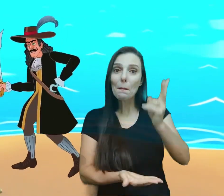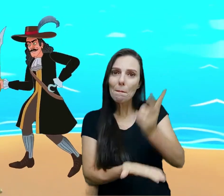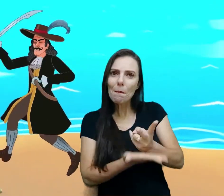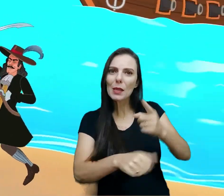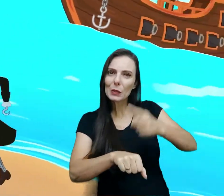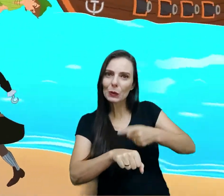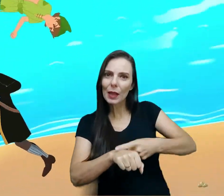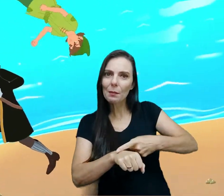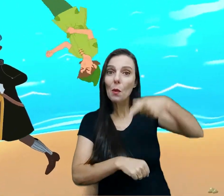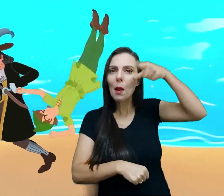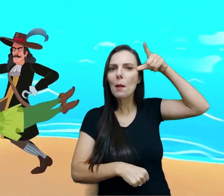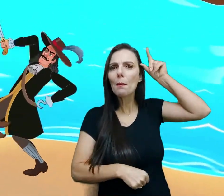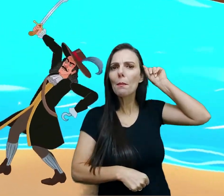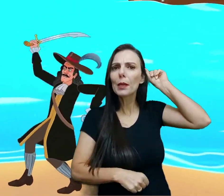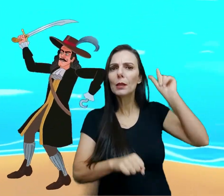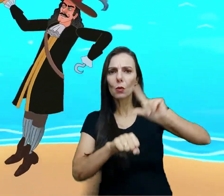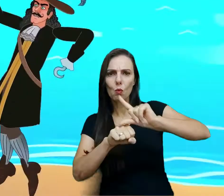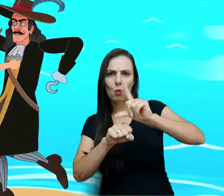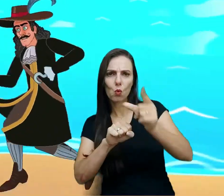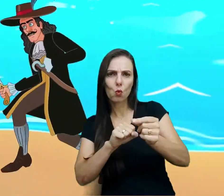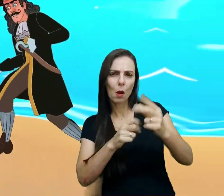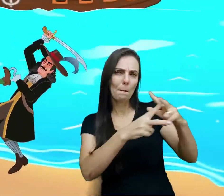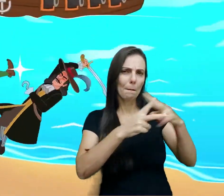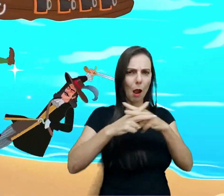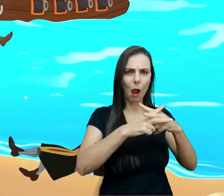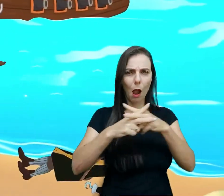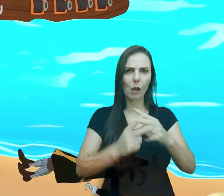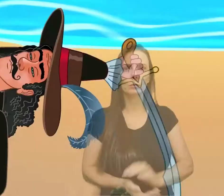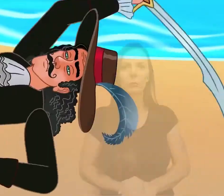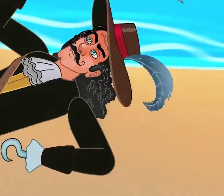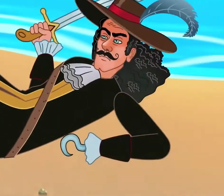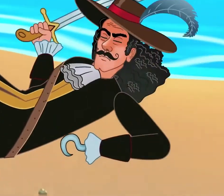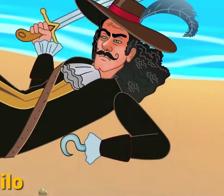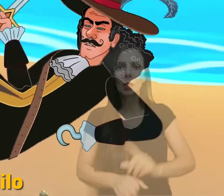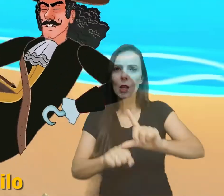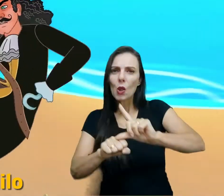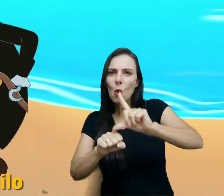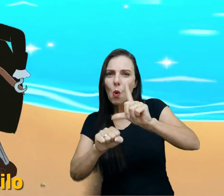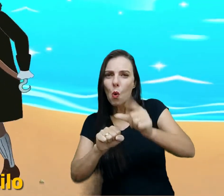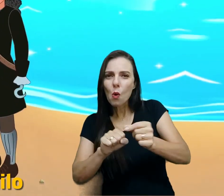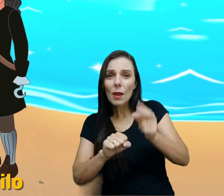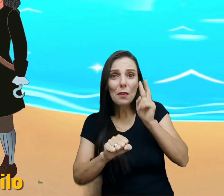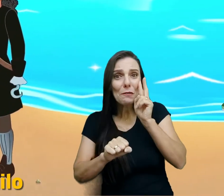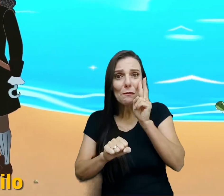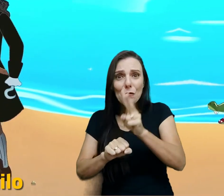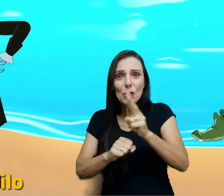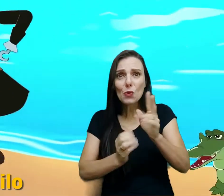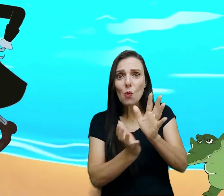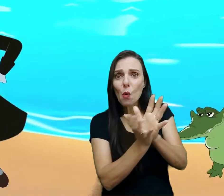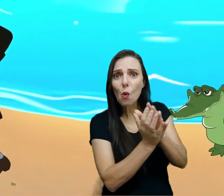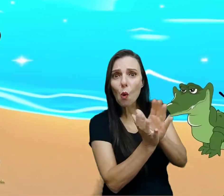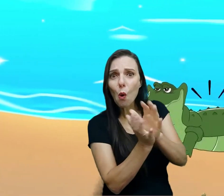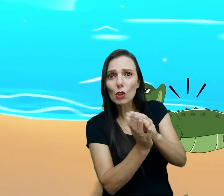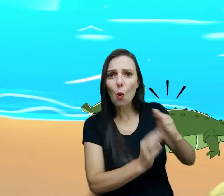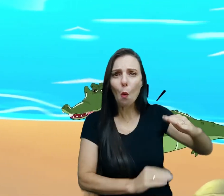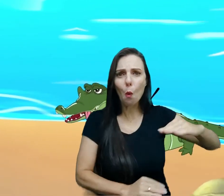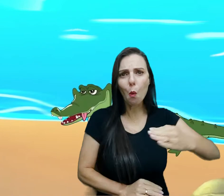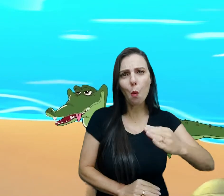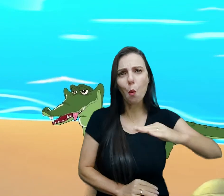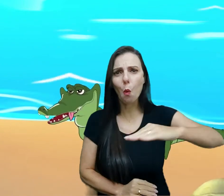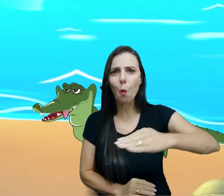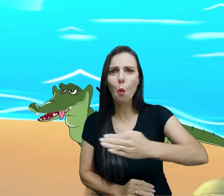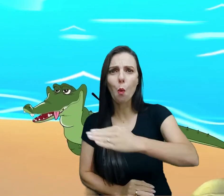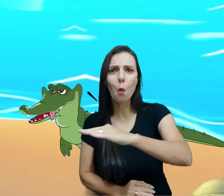Ao mesmo tempo, Peter Pan estava lutando com Hook. Mas avistando o crocodilo que pegou seu